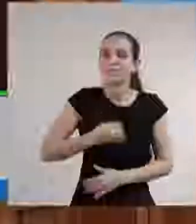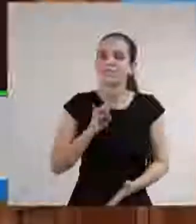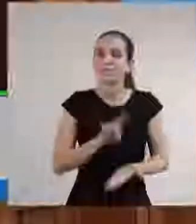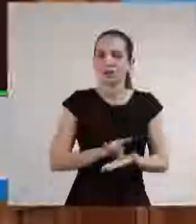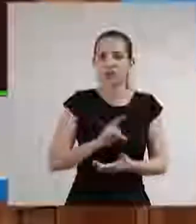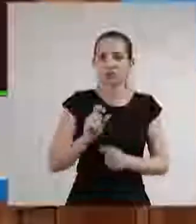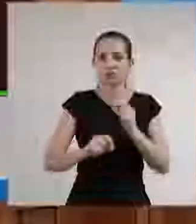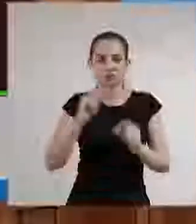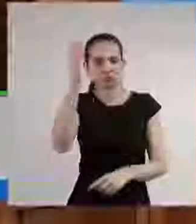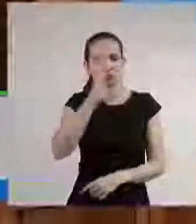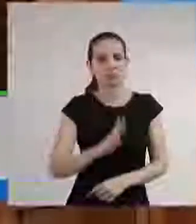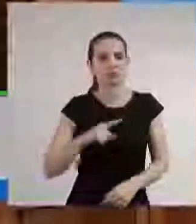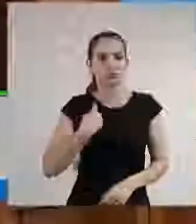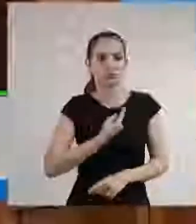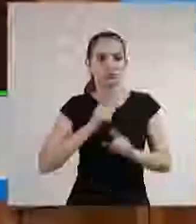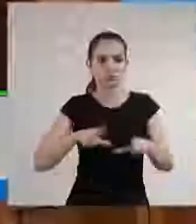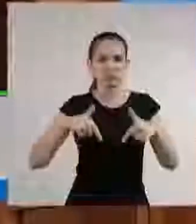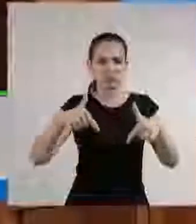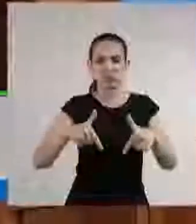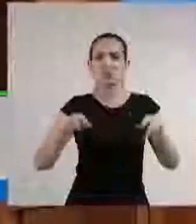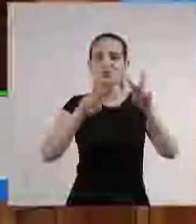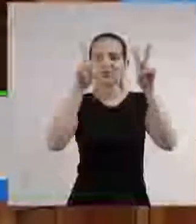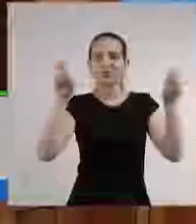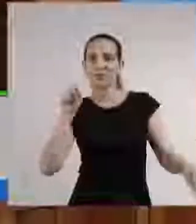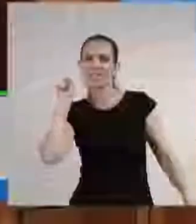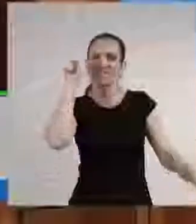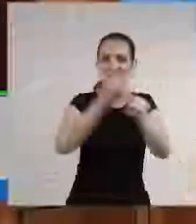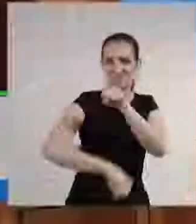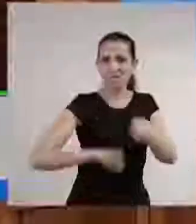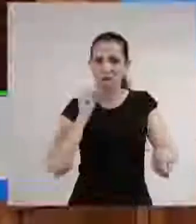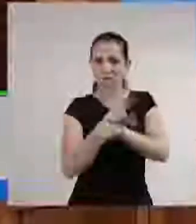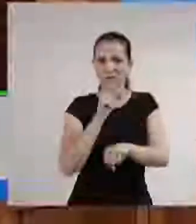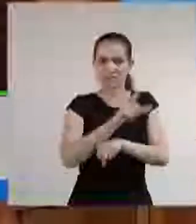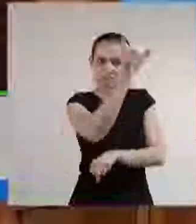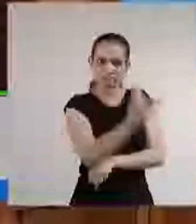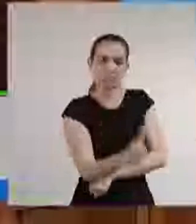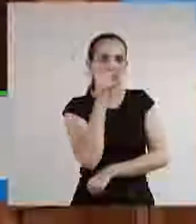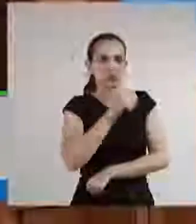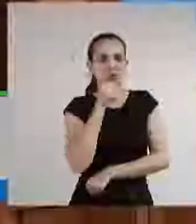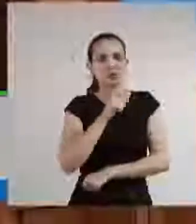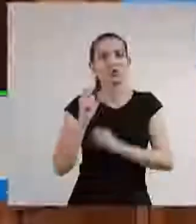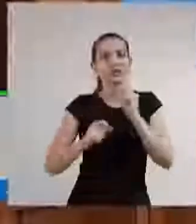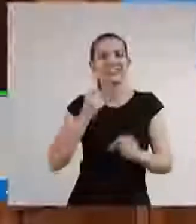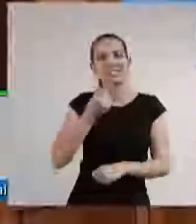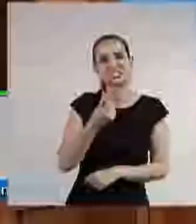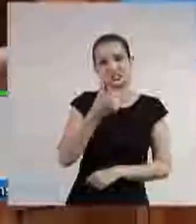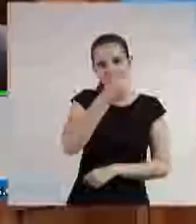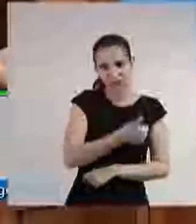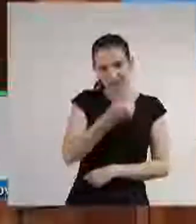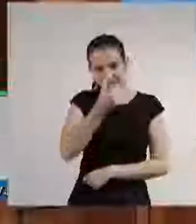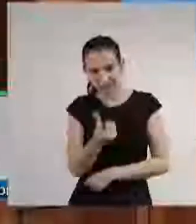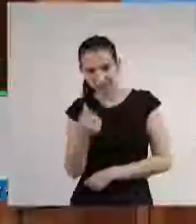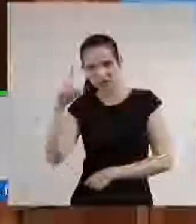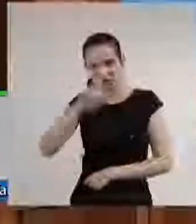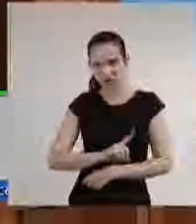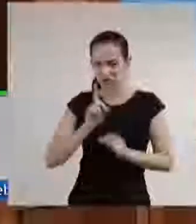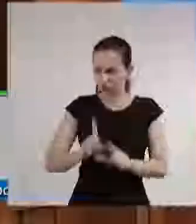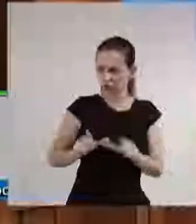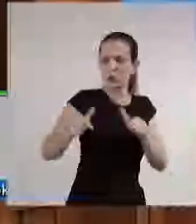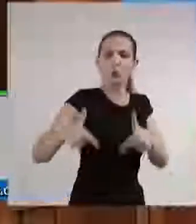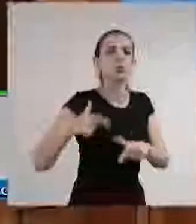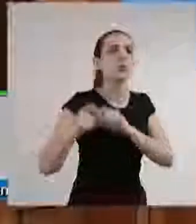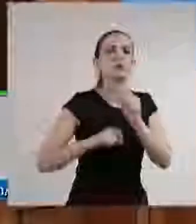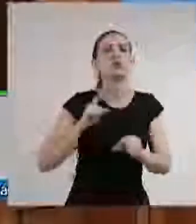diz respeito à violência contra a mulher. 16 dias de ativismo. A campanha dos 16 dias de ativismo é